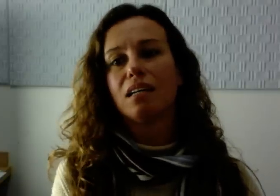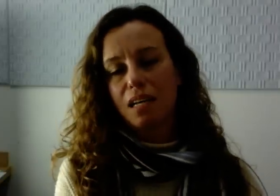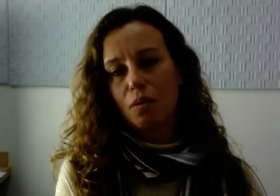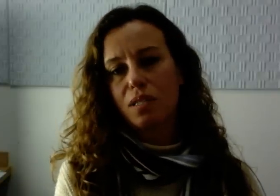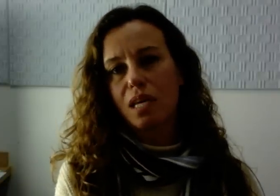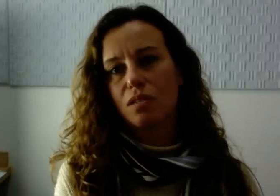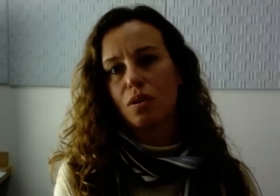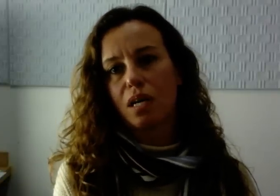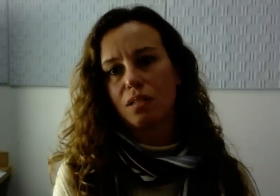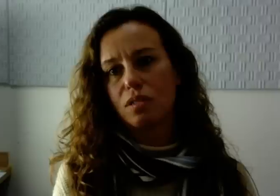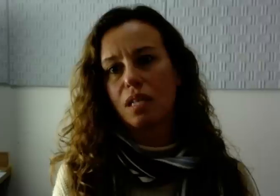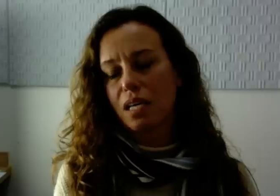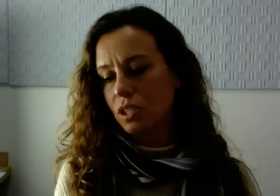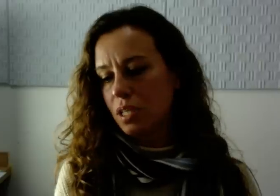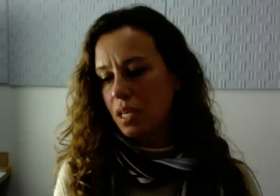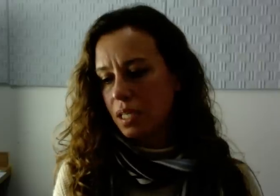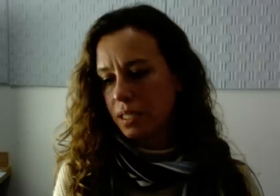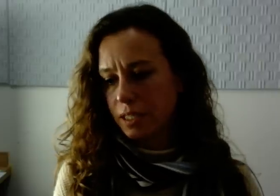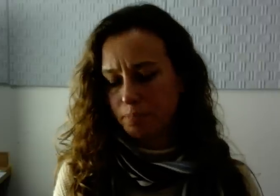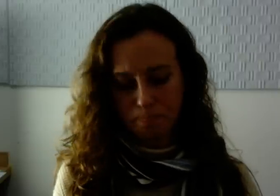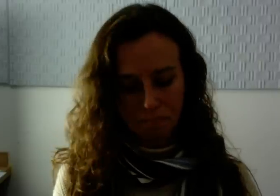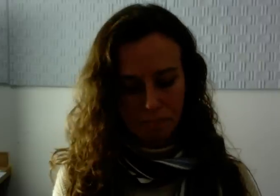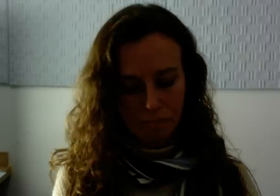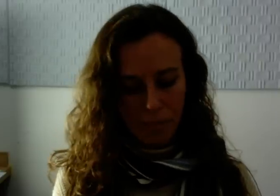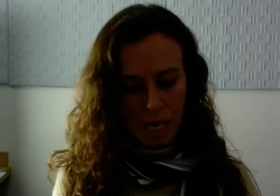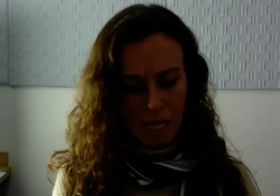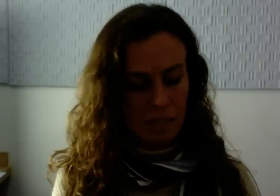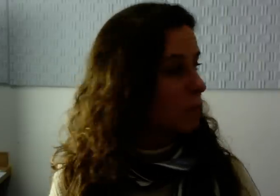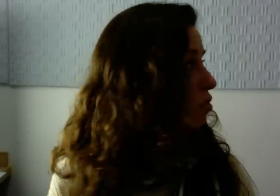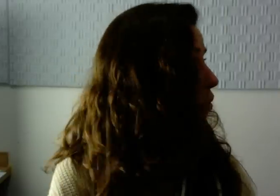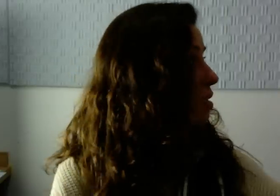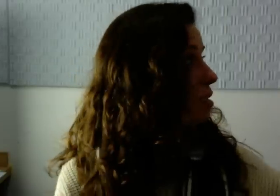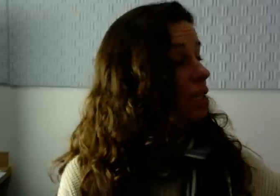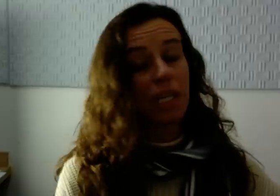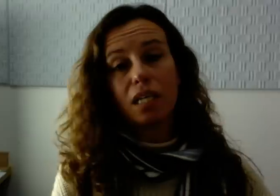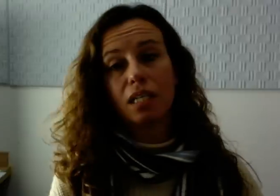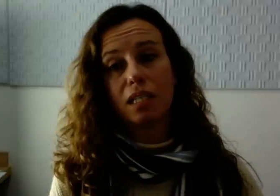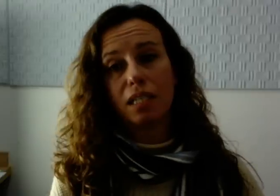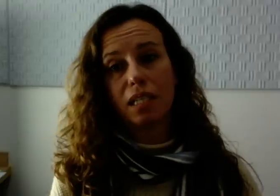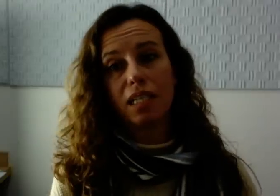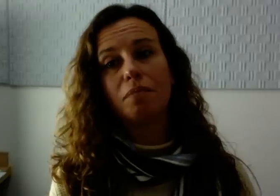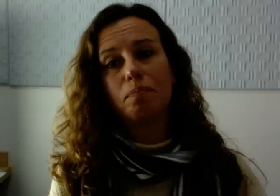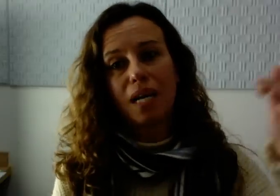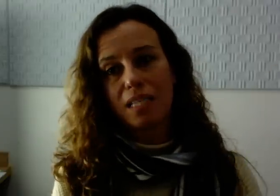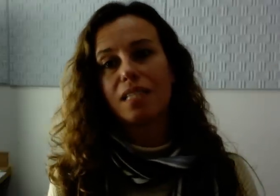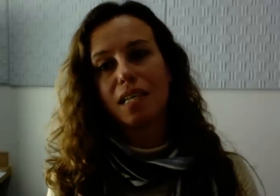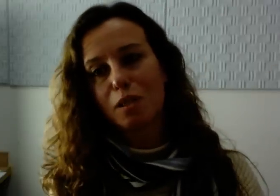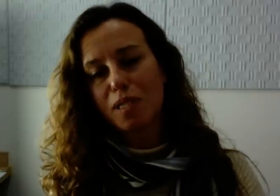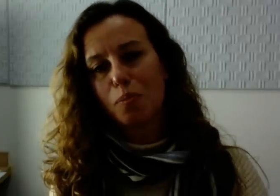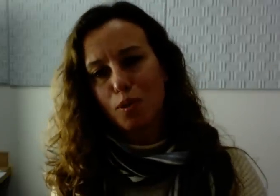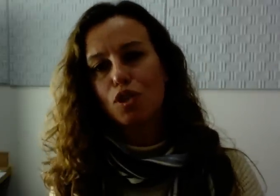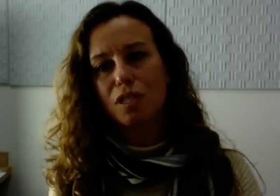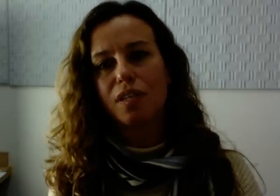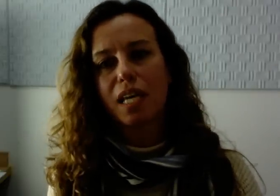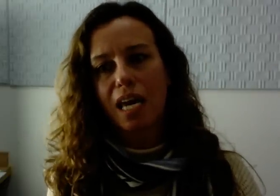nega o acesso à à sociedade ã a essas pessoas ã e exercer a